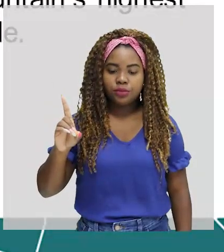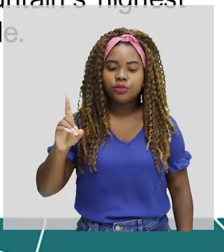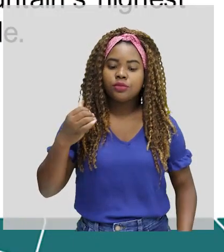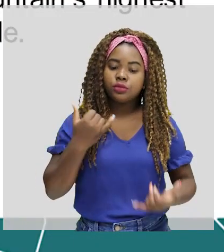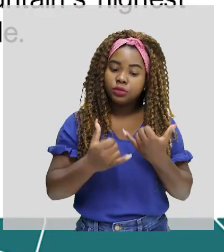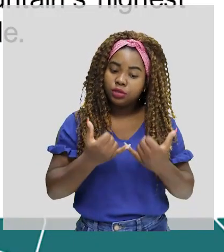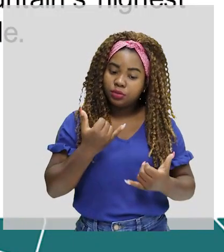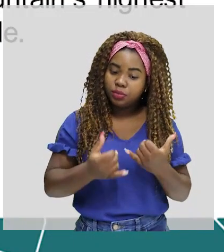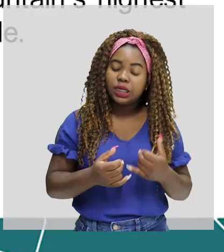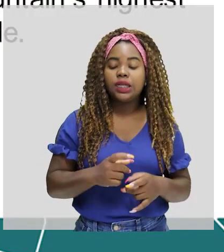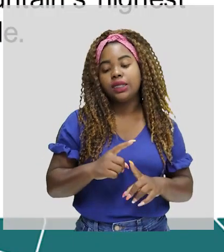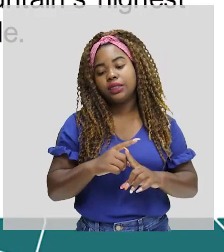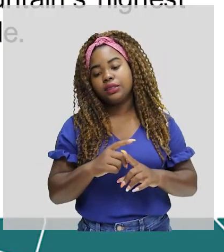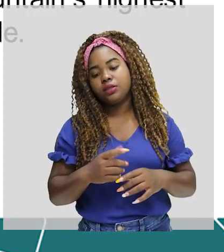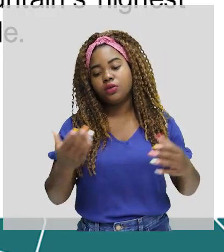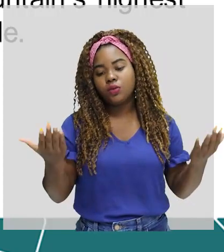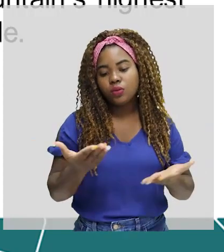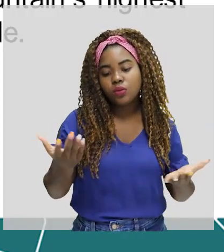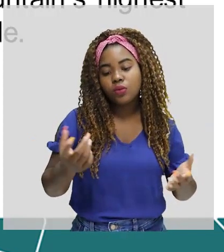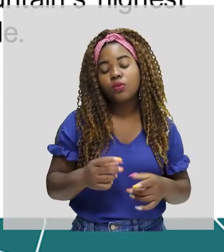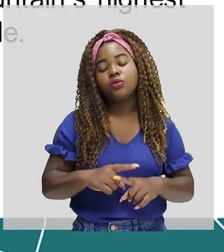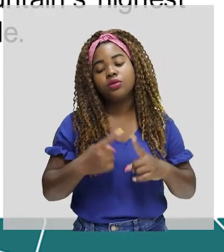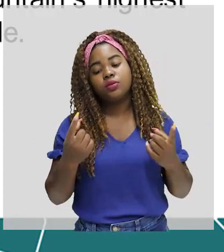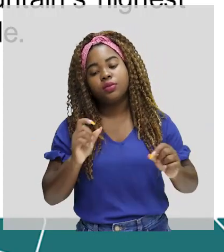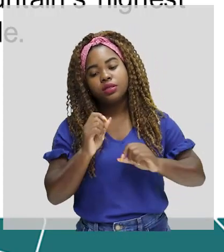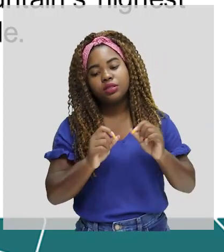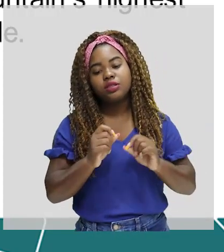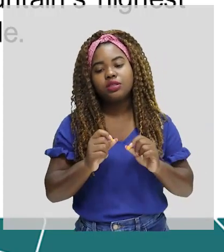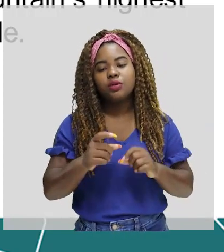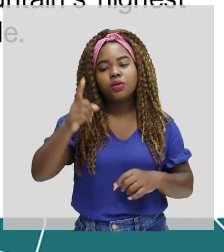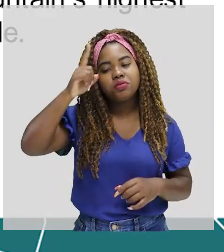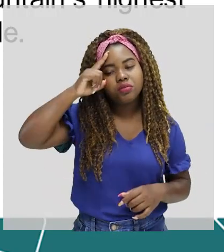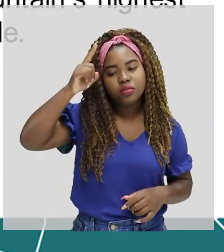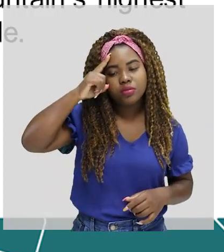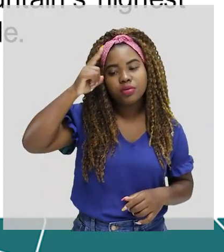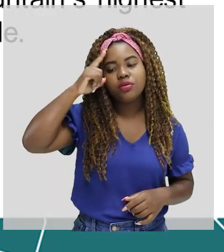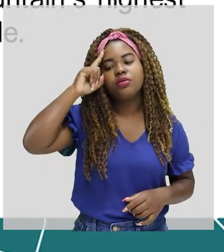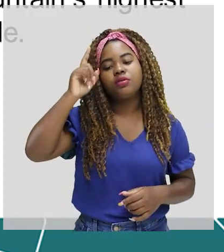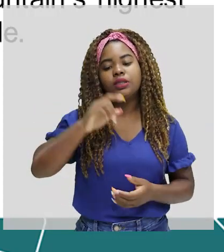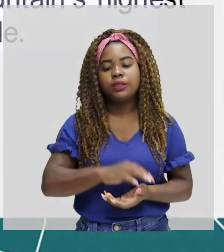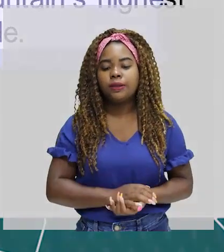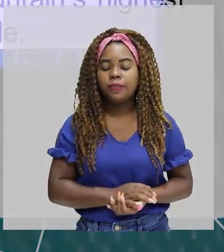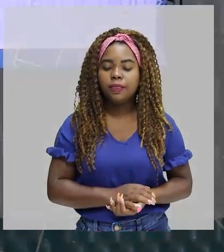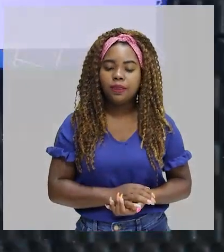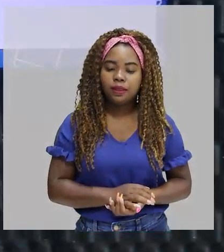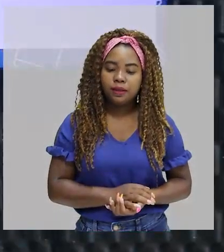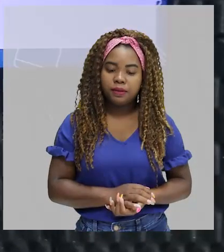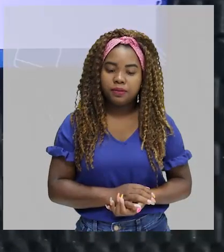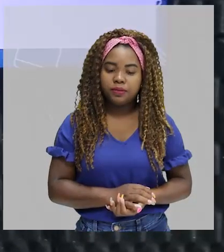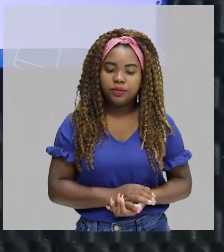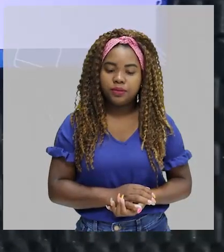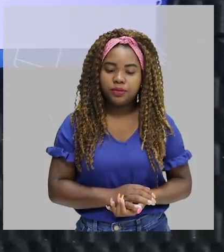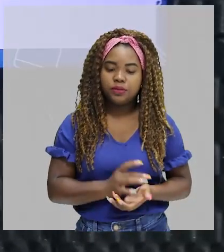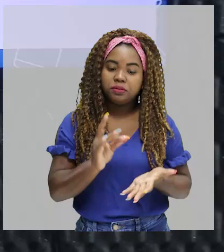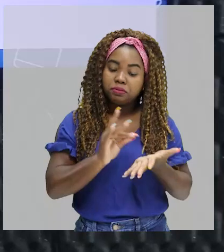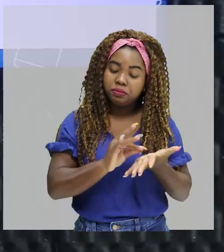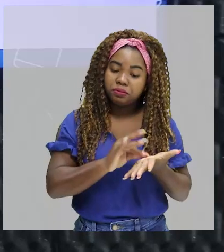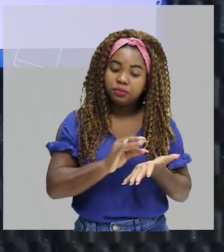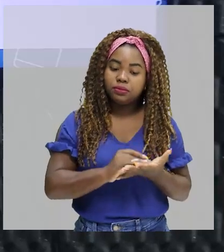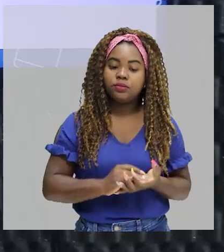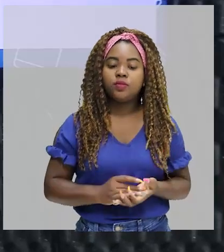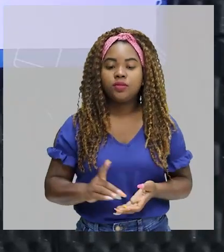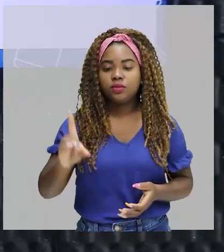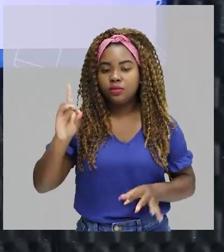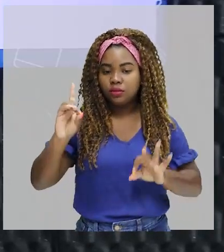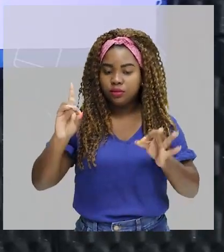com atualmente, mas na verdade significa hoje em dia, no tempo atual ou na verdade, tá